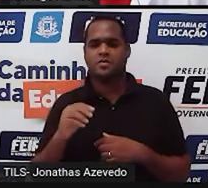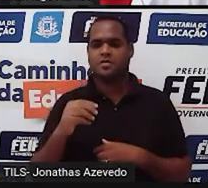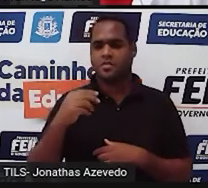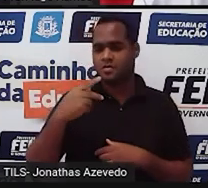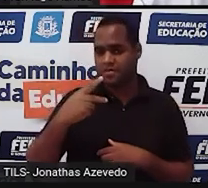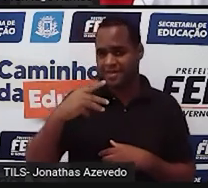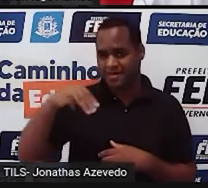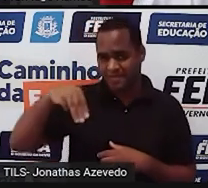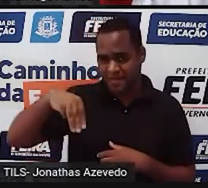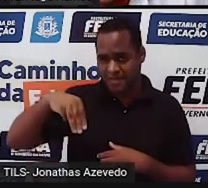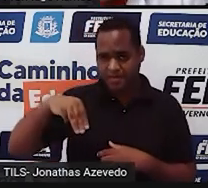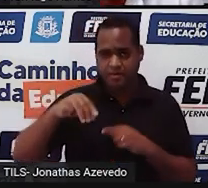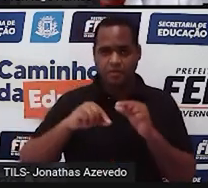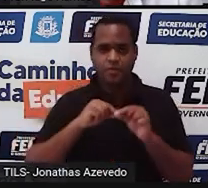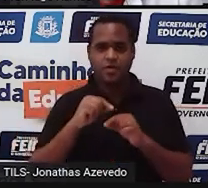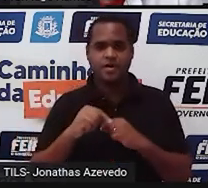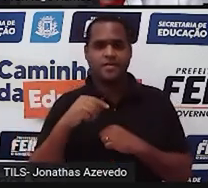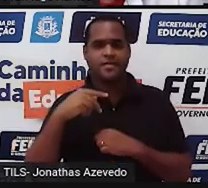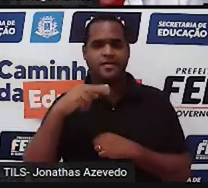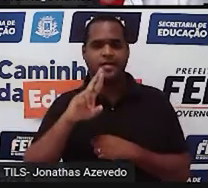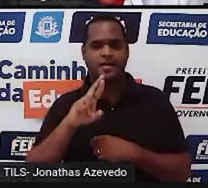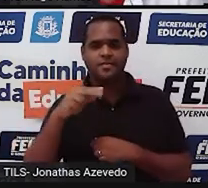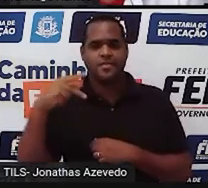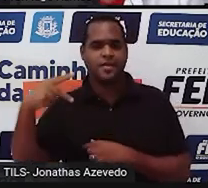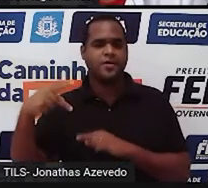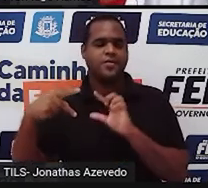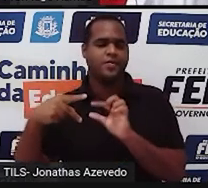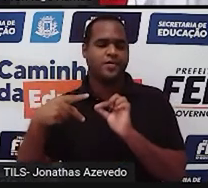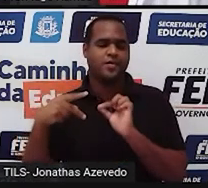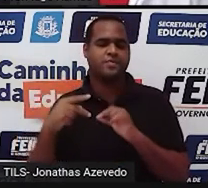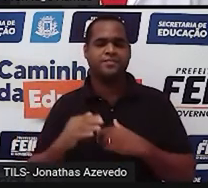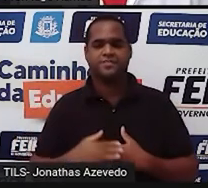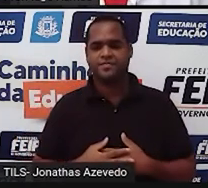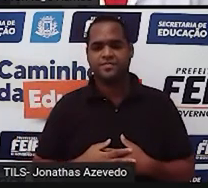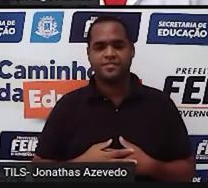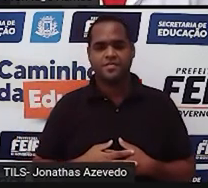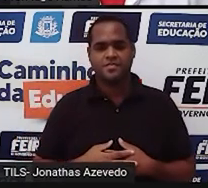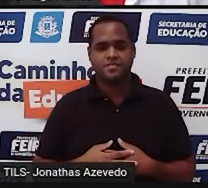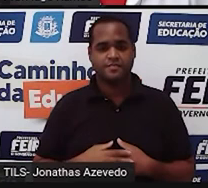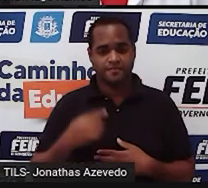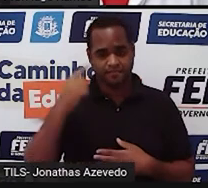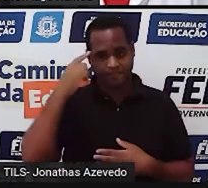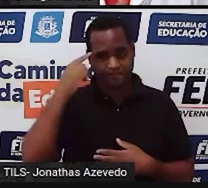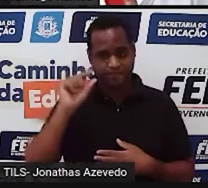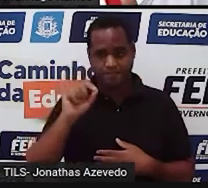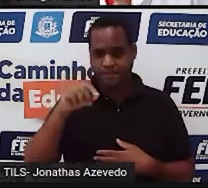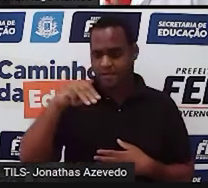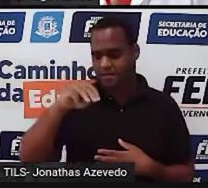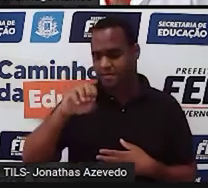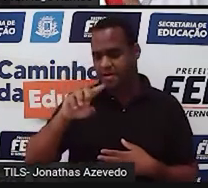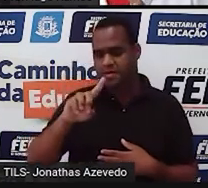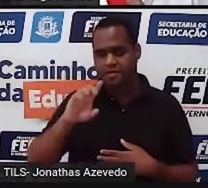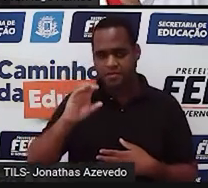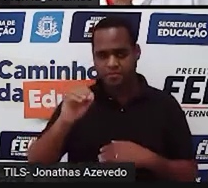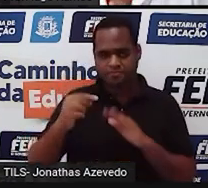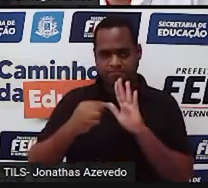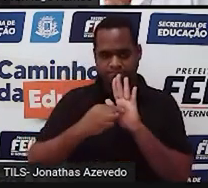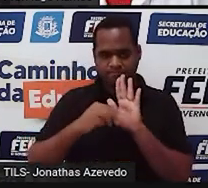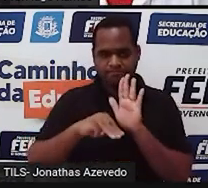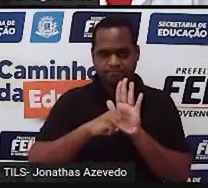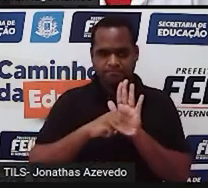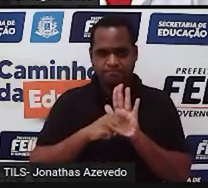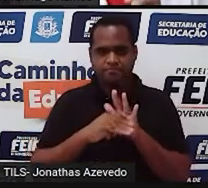Médio e o que é que significa reta perpendicular vem aqui comigo. Médio é aquele ponto que